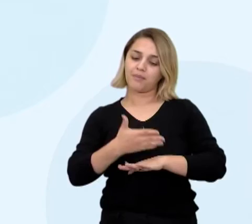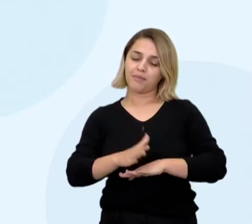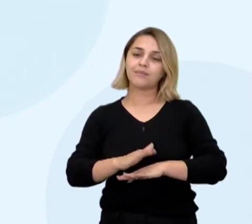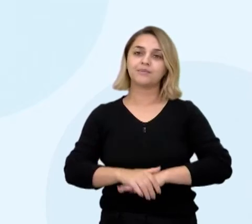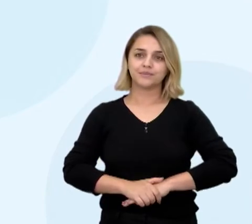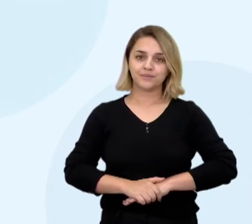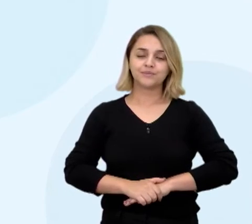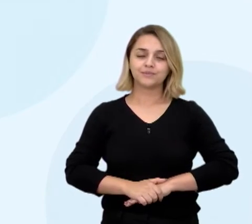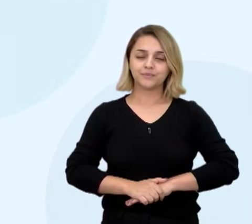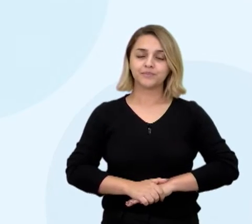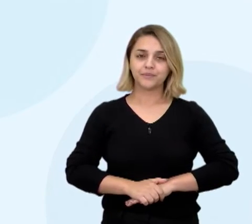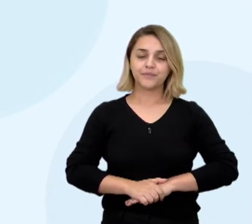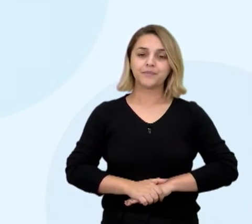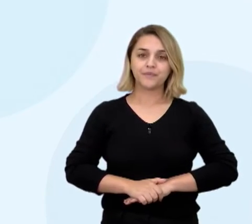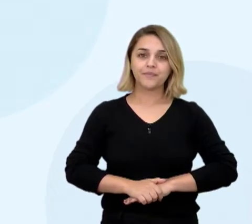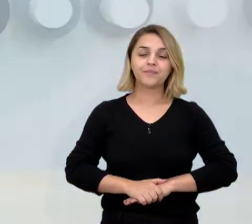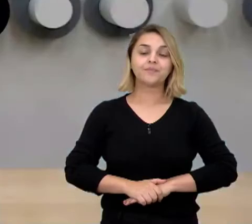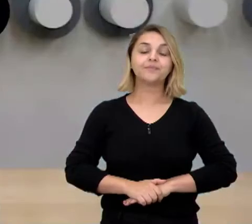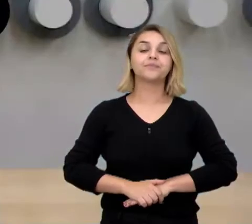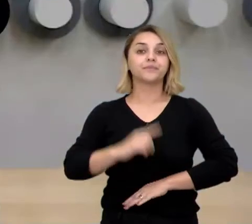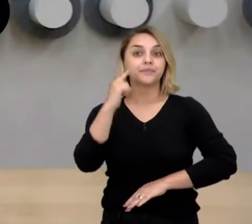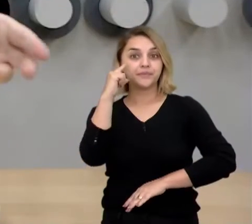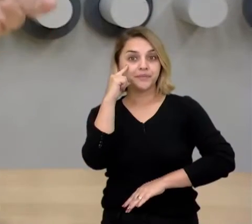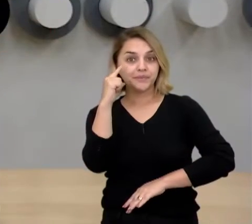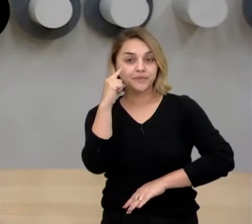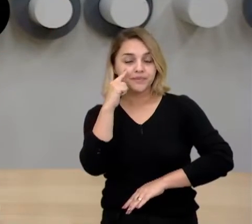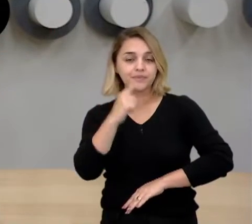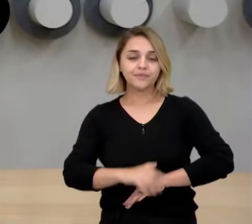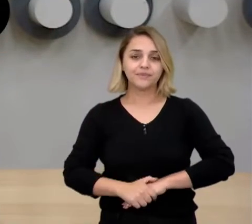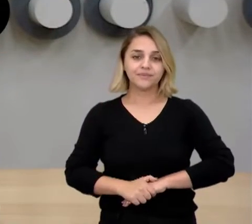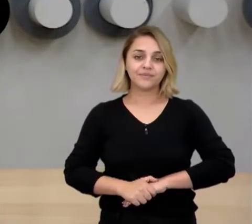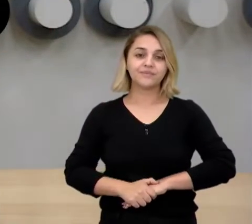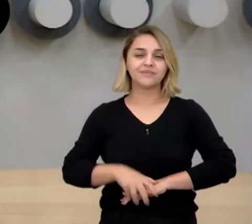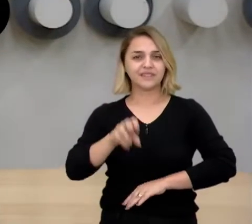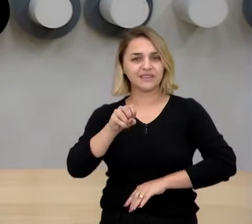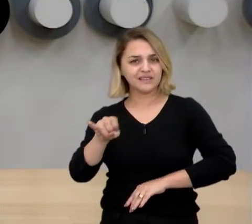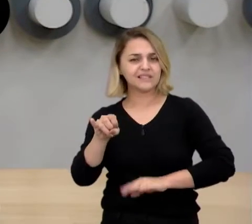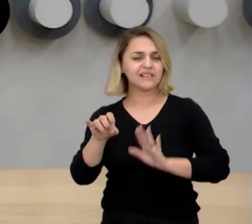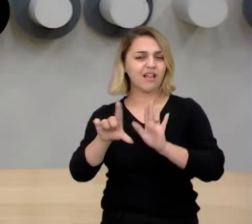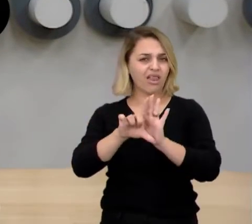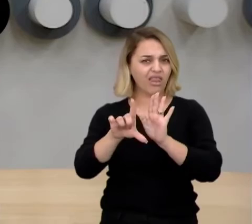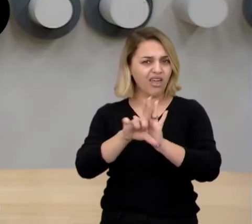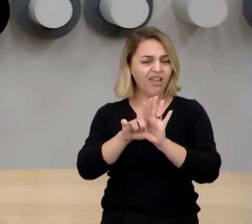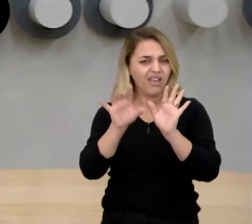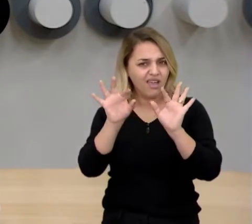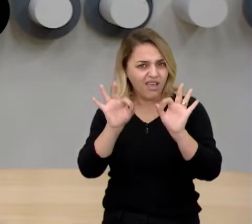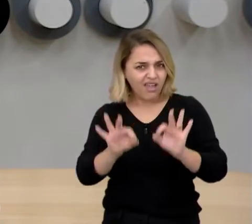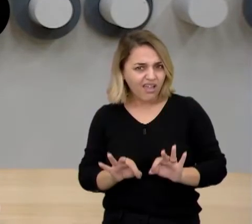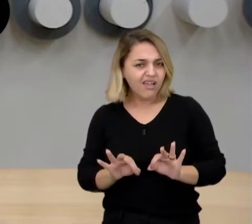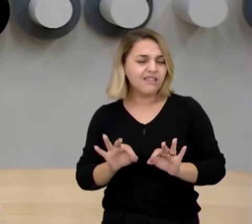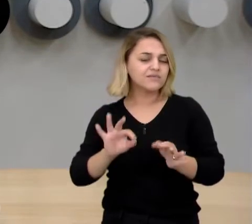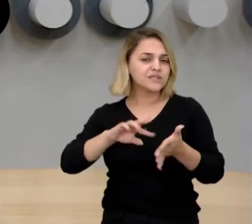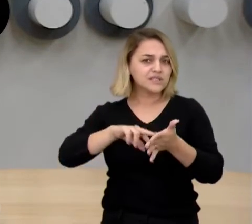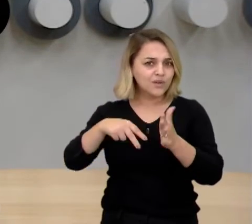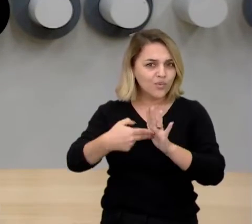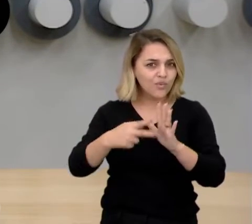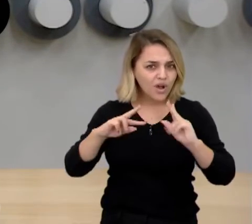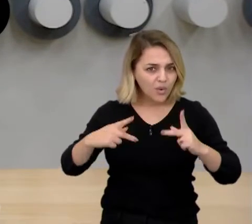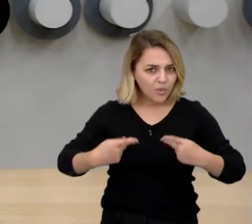razão humana. Ora, se as leis são a razão humana na